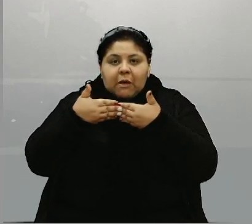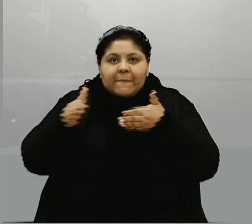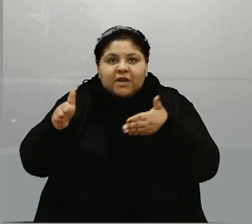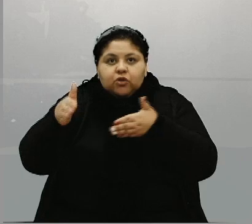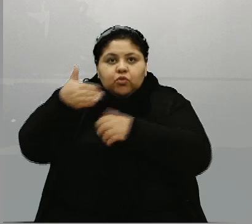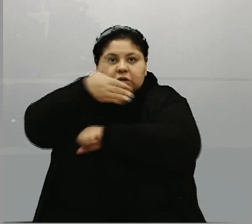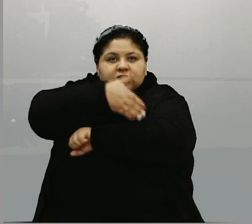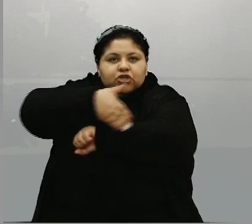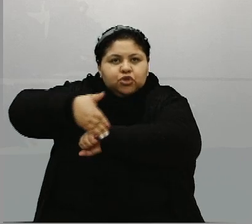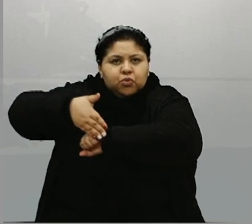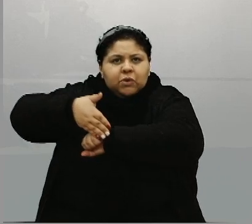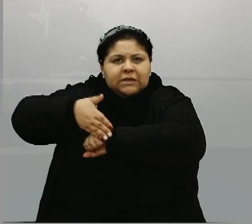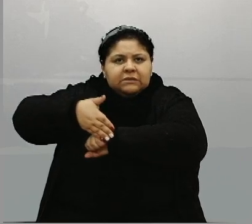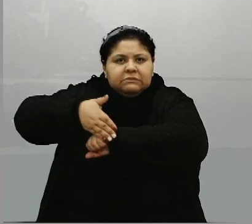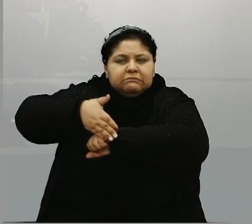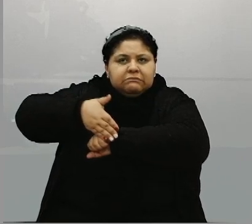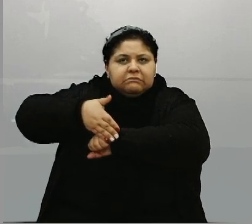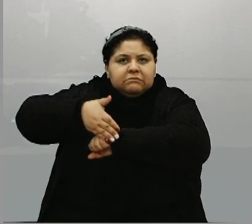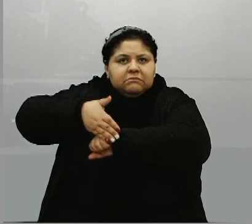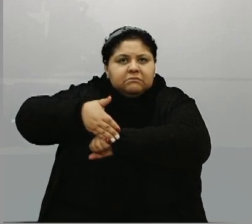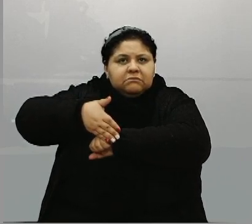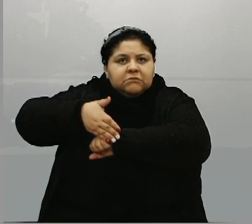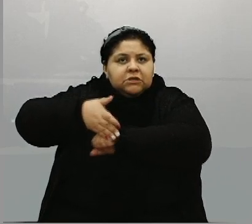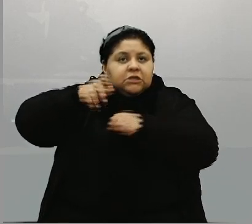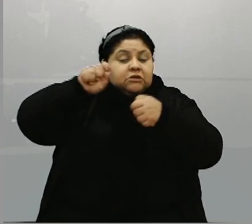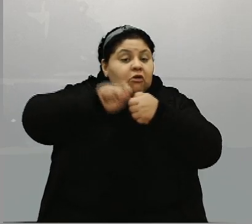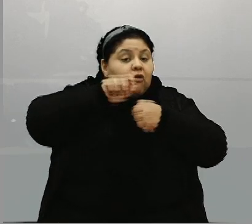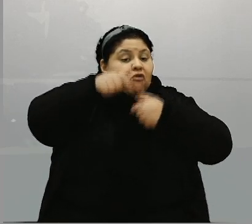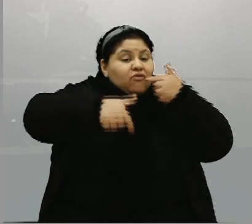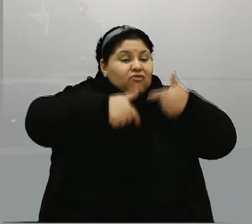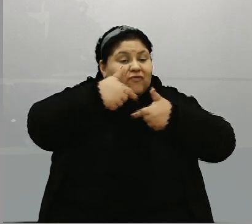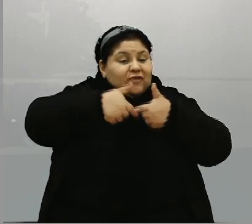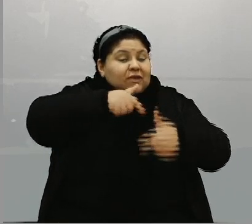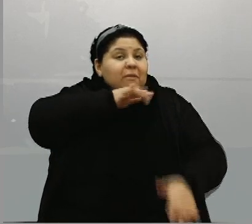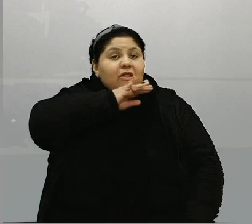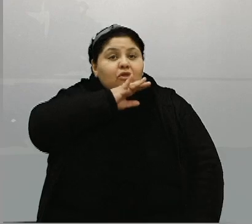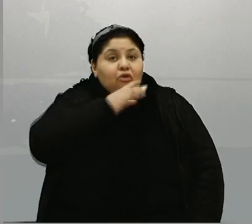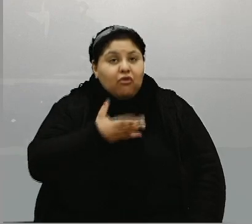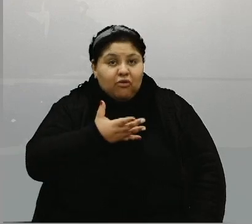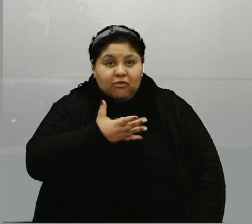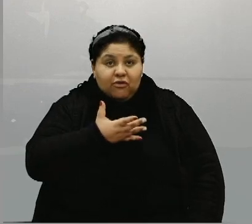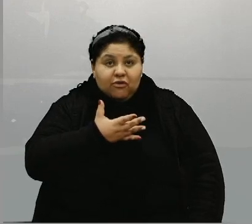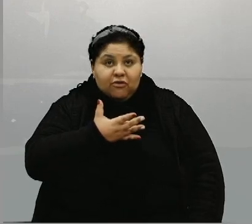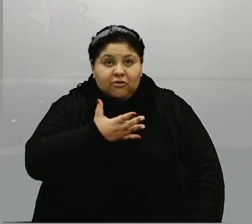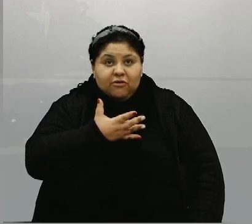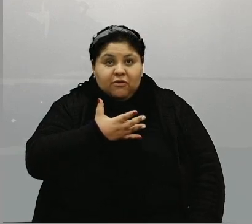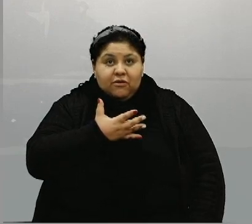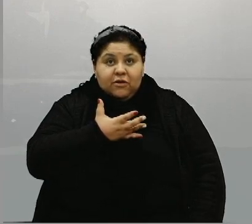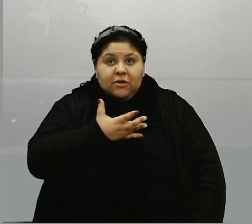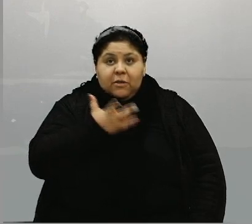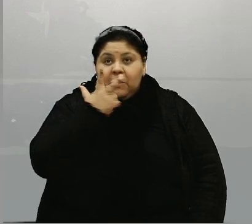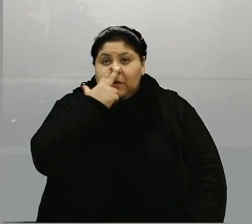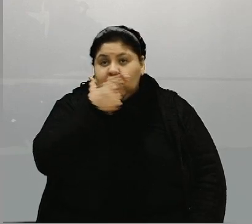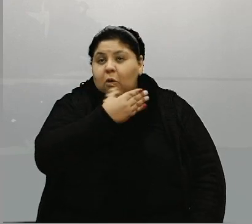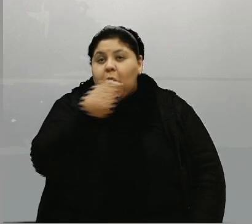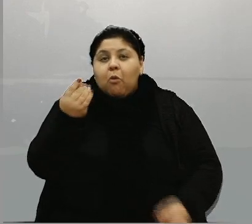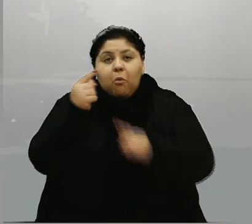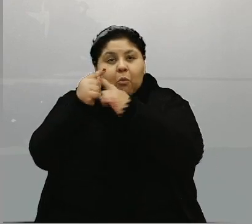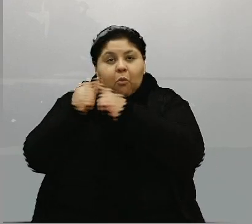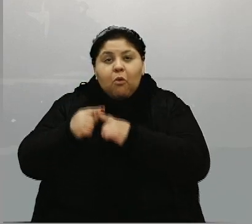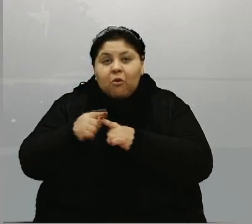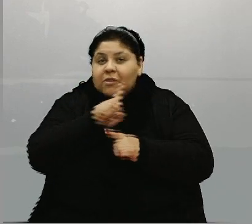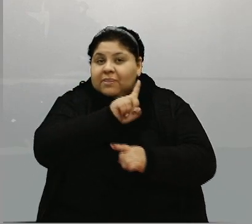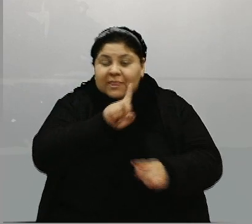ruas e que não seja feito um trabalho mal feito do jeito que é feito muitas vezes. Que seja feito um